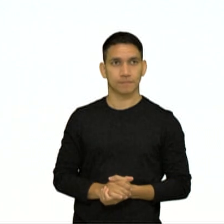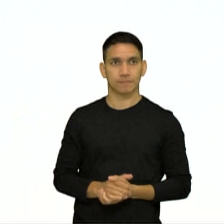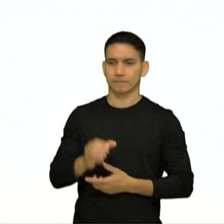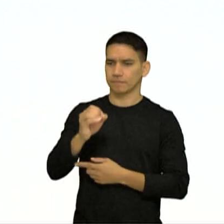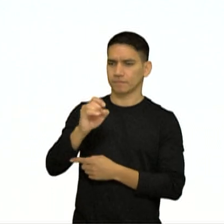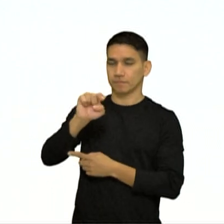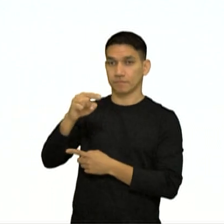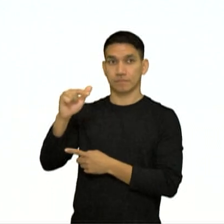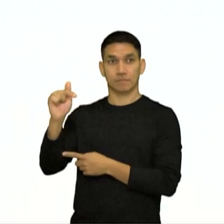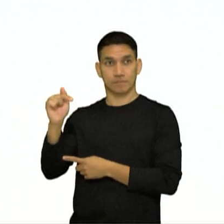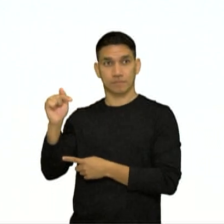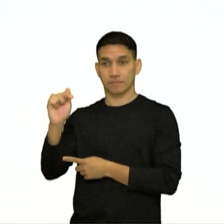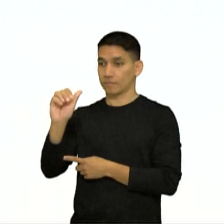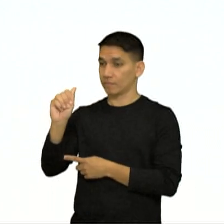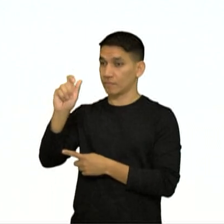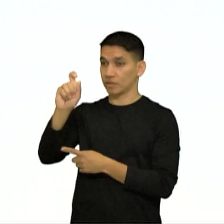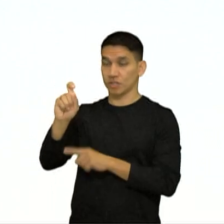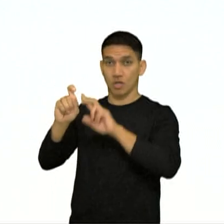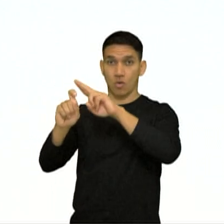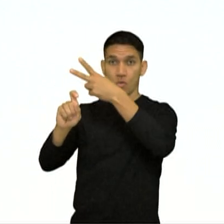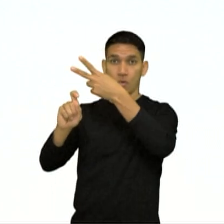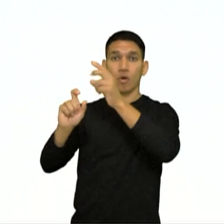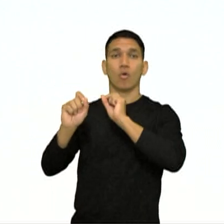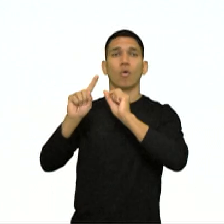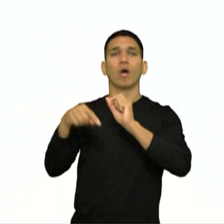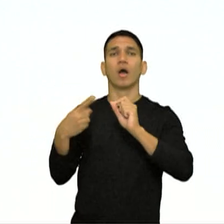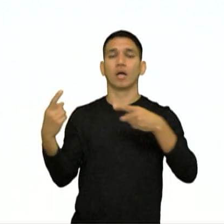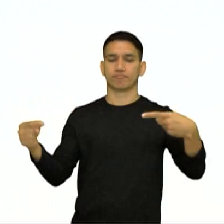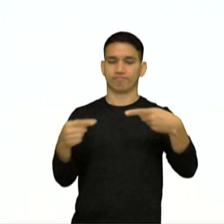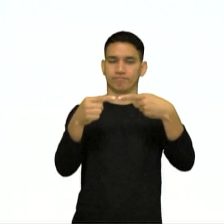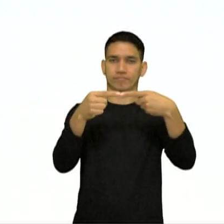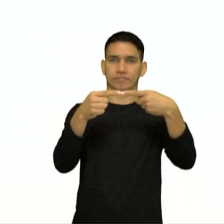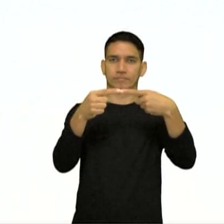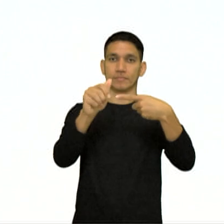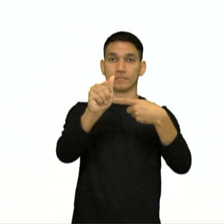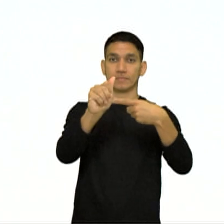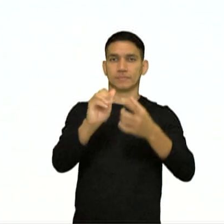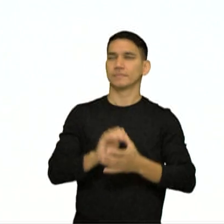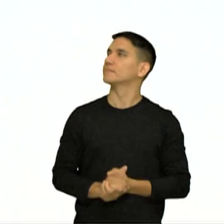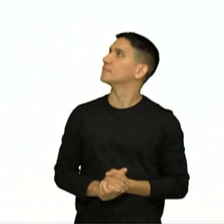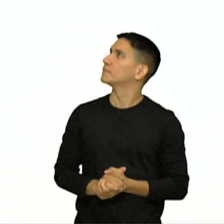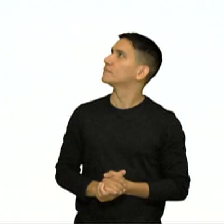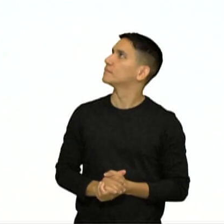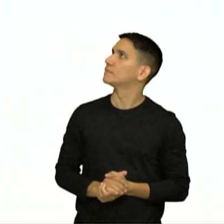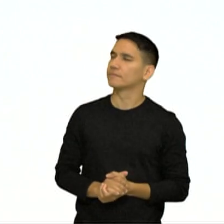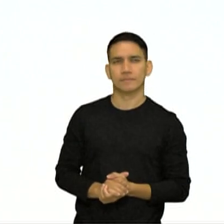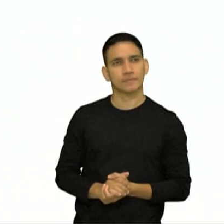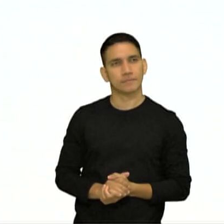C. E o 10ax? O ax aparece aonde? Aparece